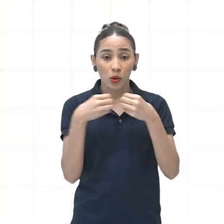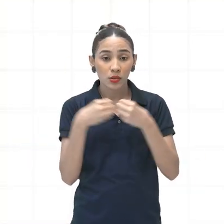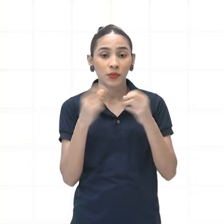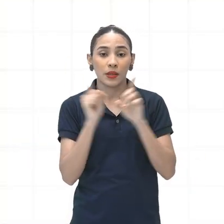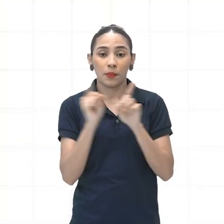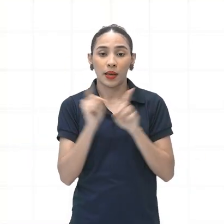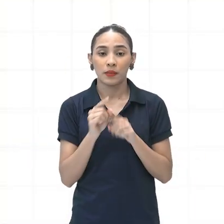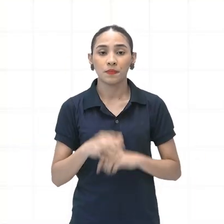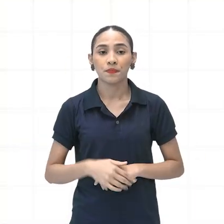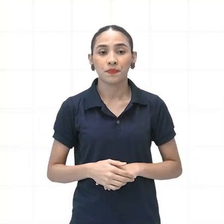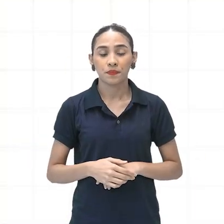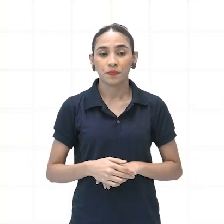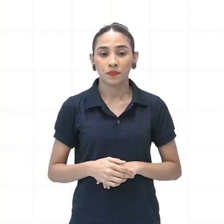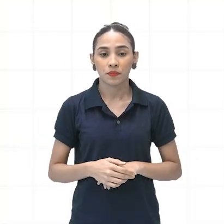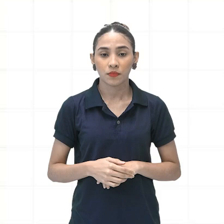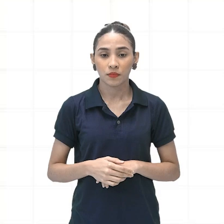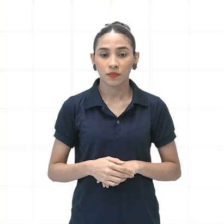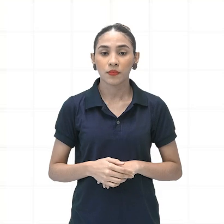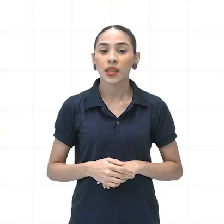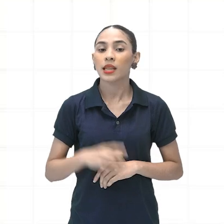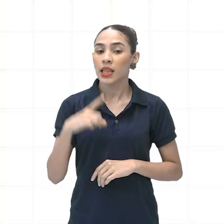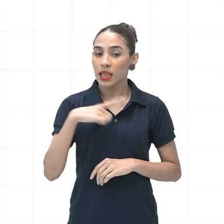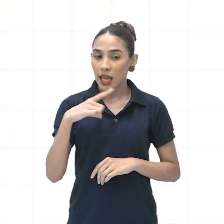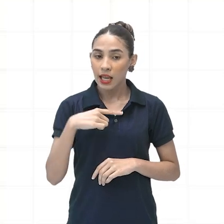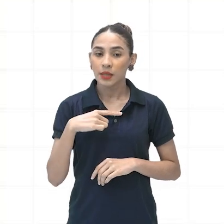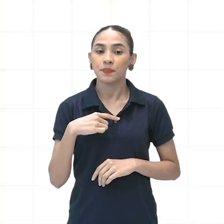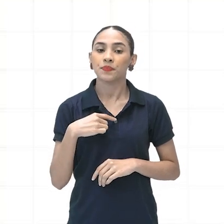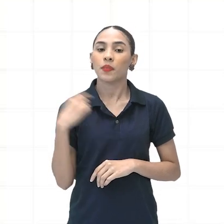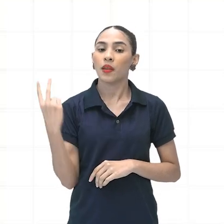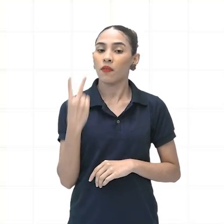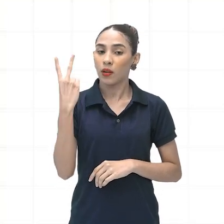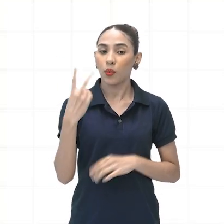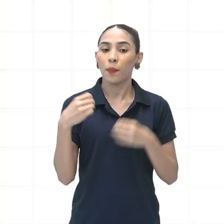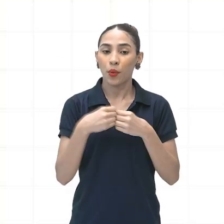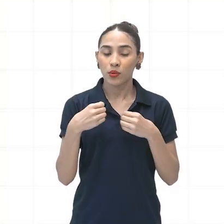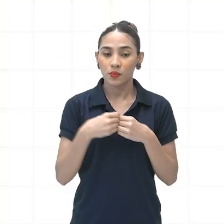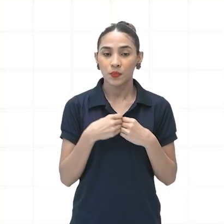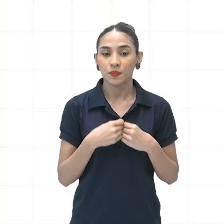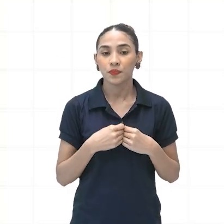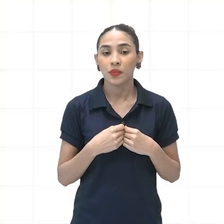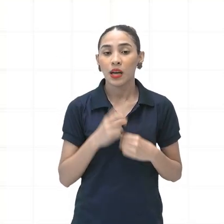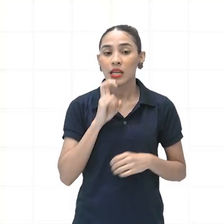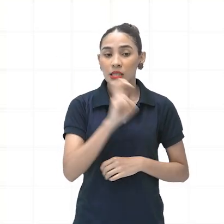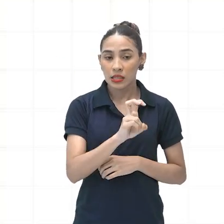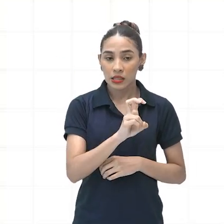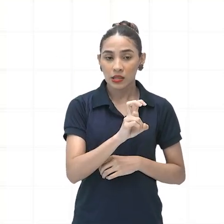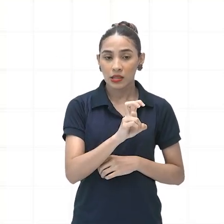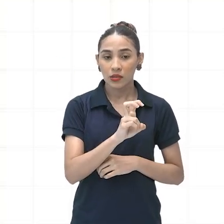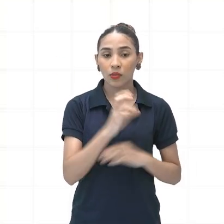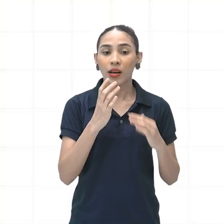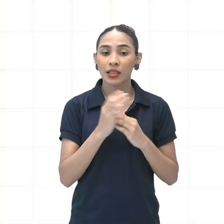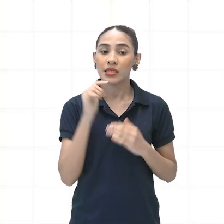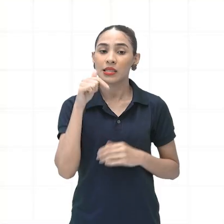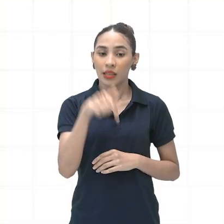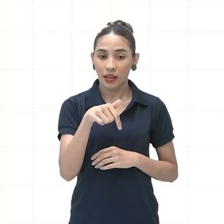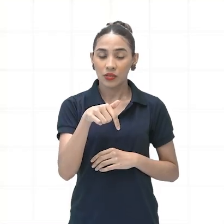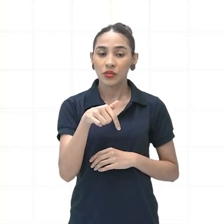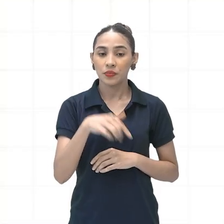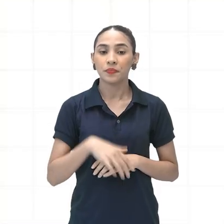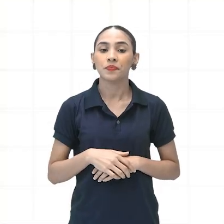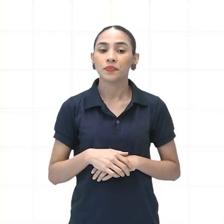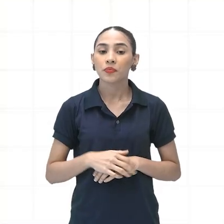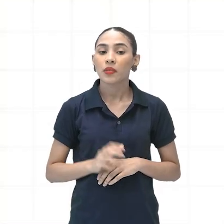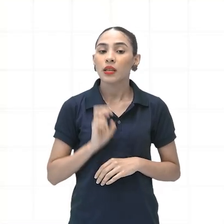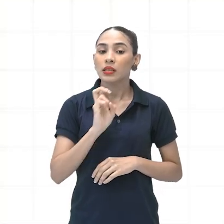ó. Então, aqui tem os valores próximos. Aqui, de 5 a 7, né?